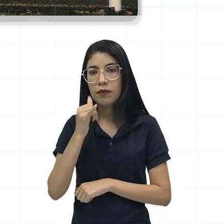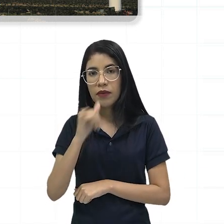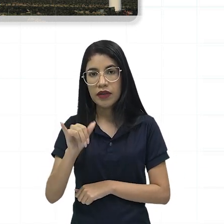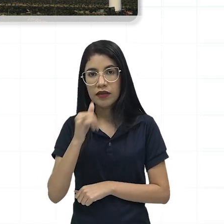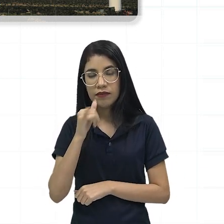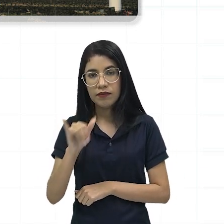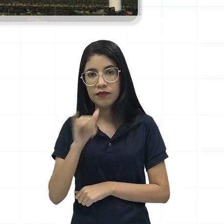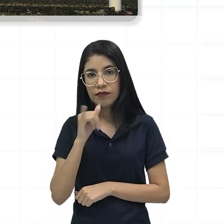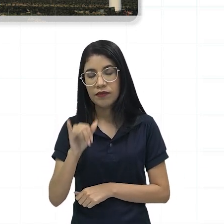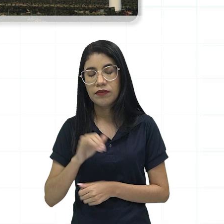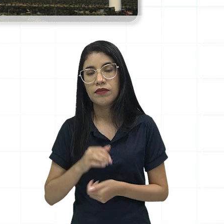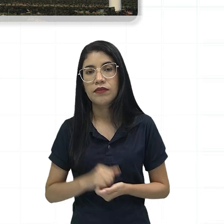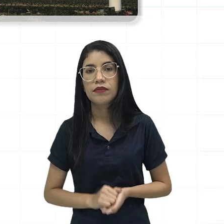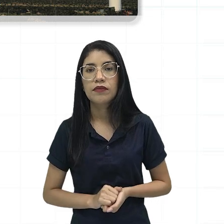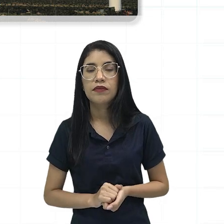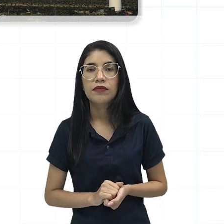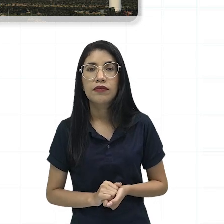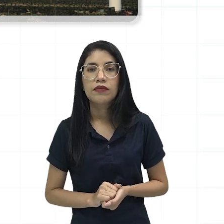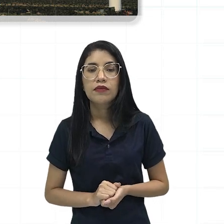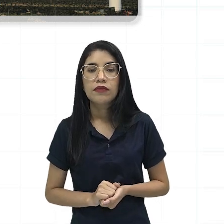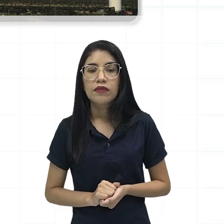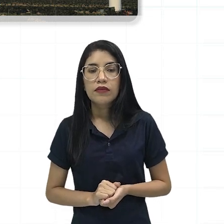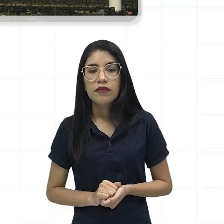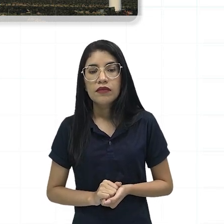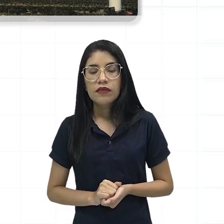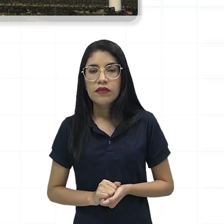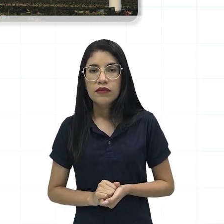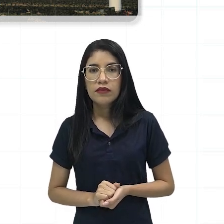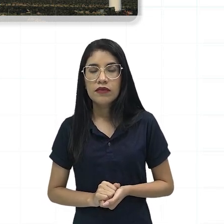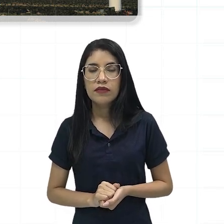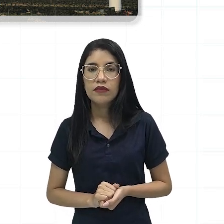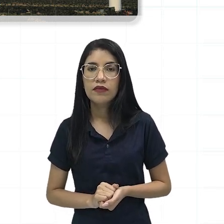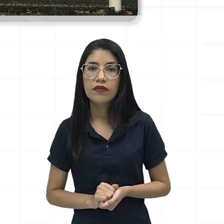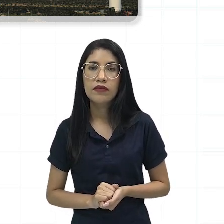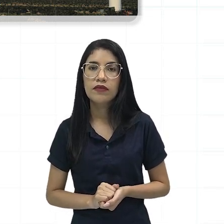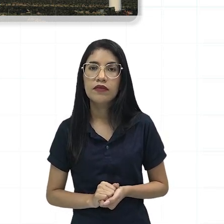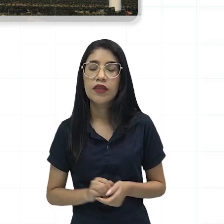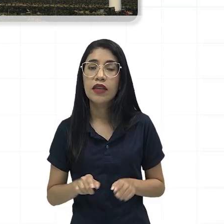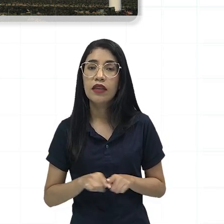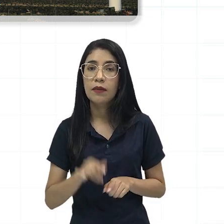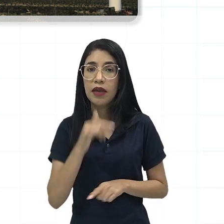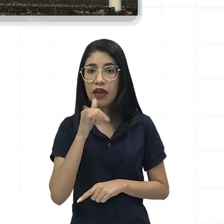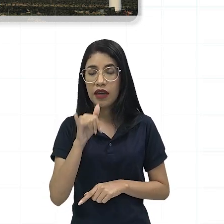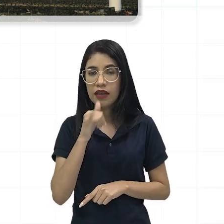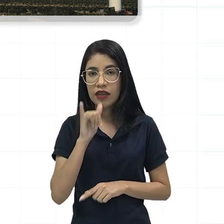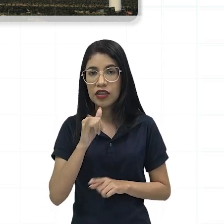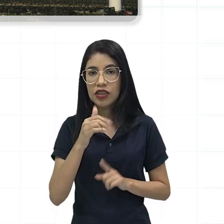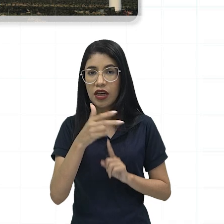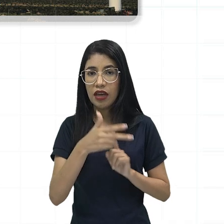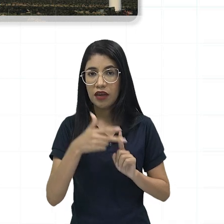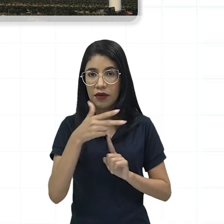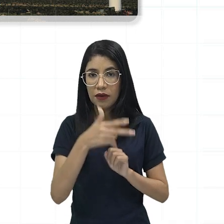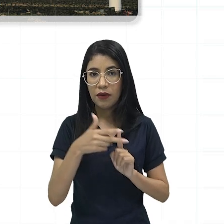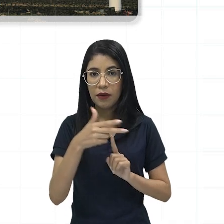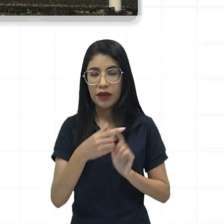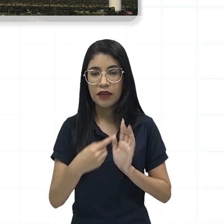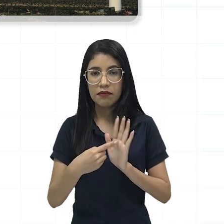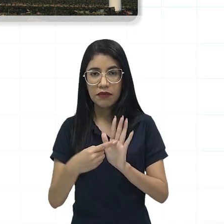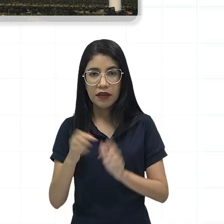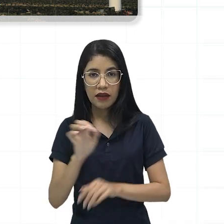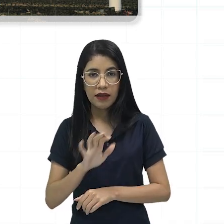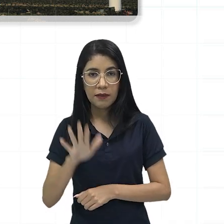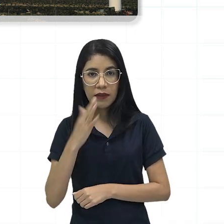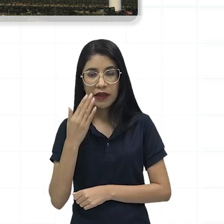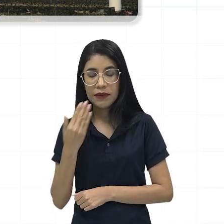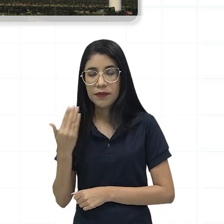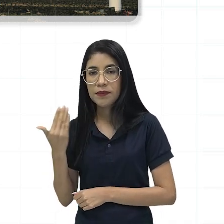energia elétrica. Temos ainda energia eólica, que está aí, ó, representada na